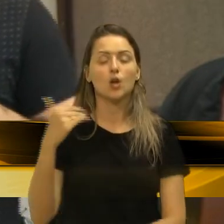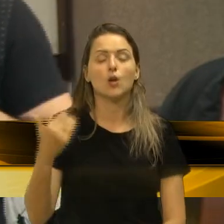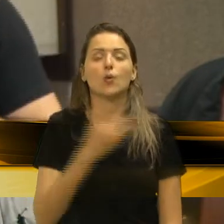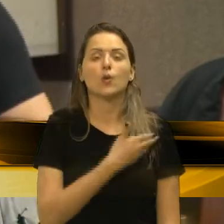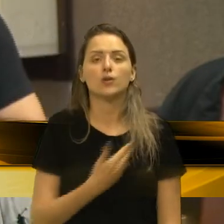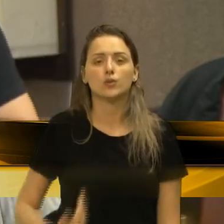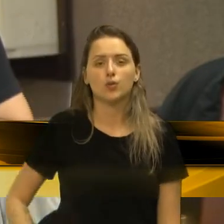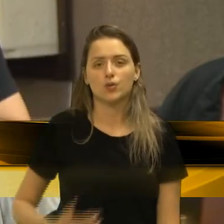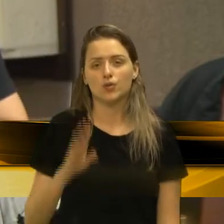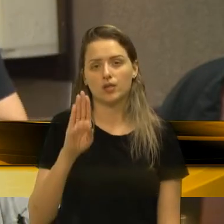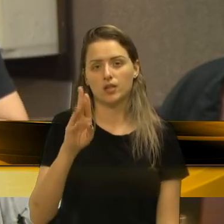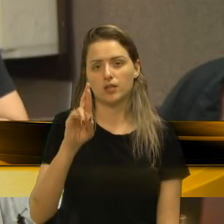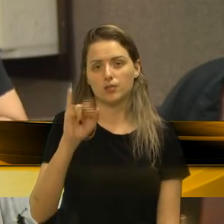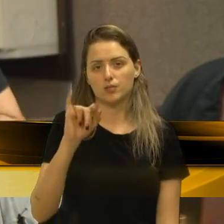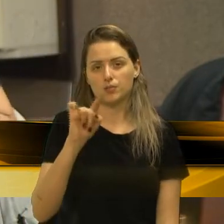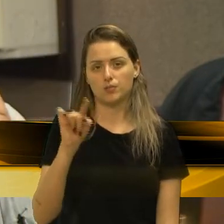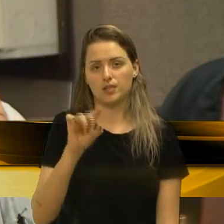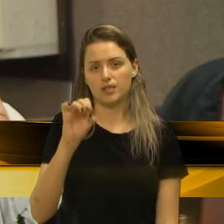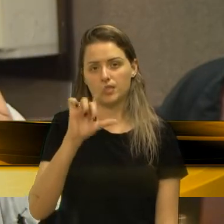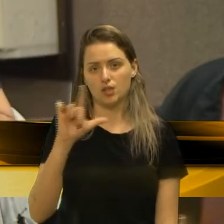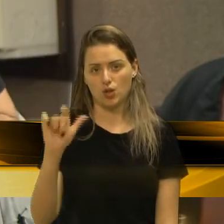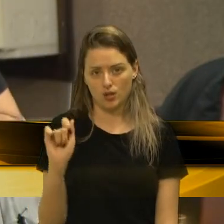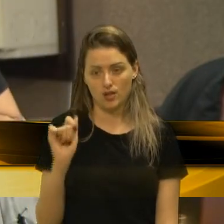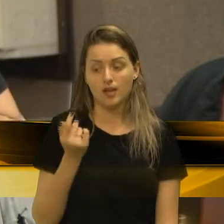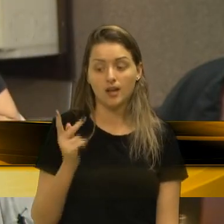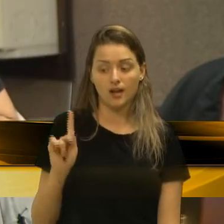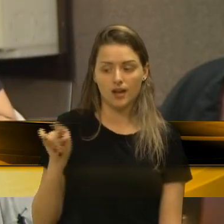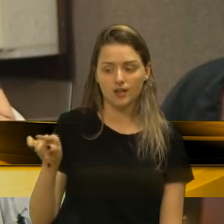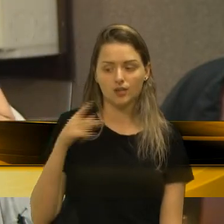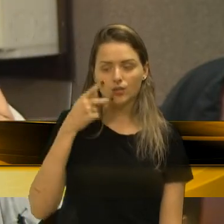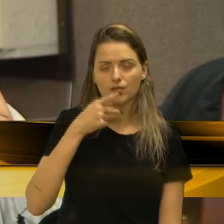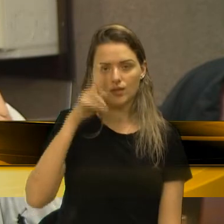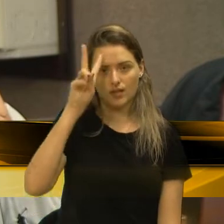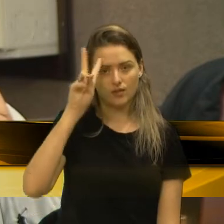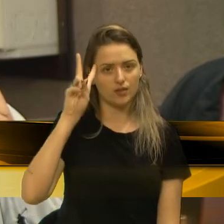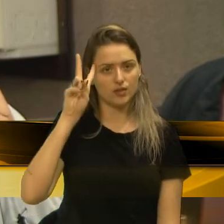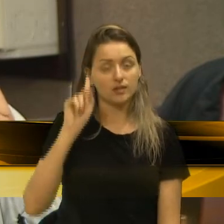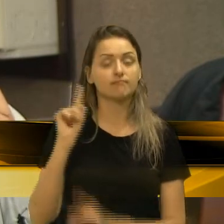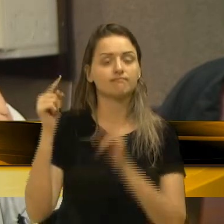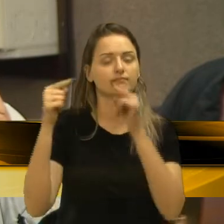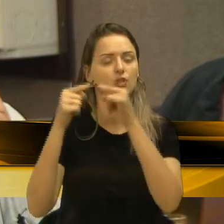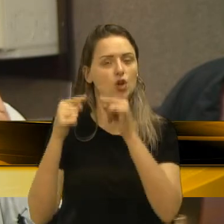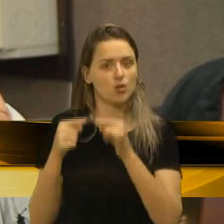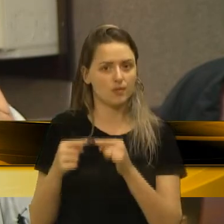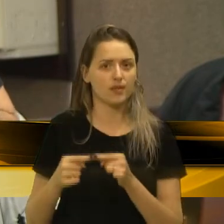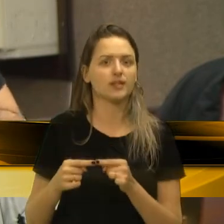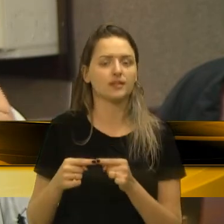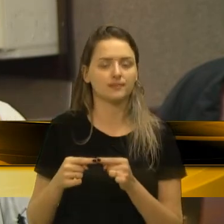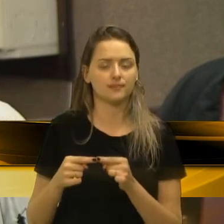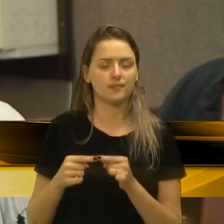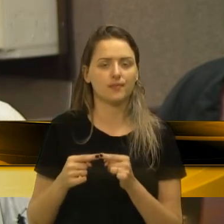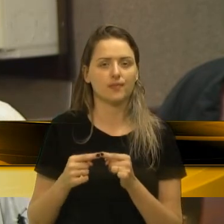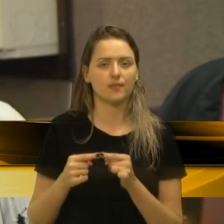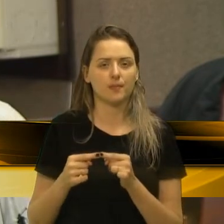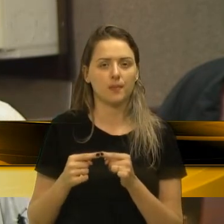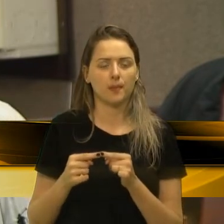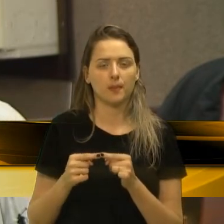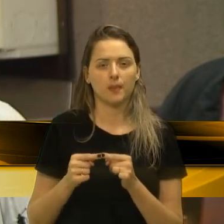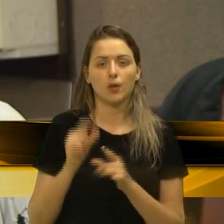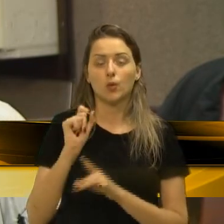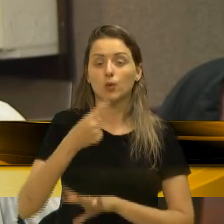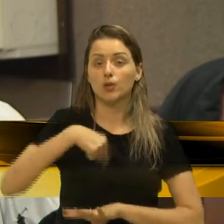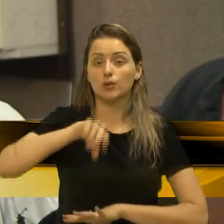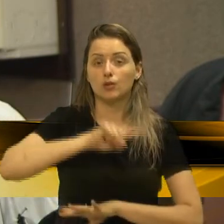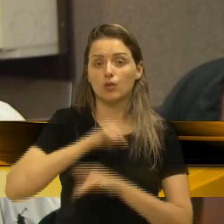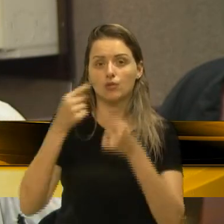do nosso estado. E aí a sua manifestação, Velocinuez, vem justamente corroborar aquilo que nós estamos